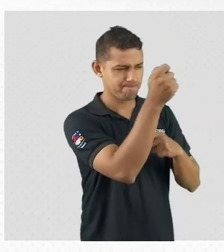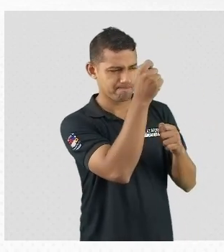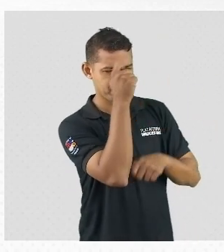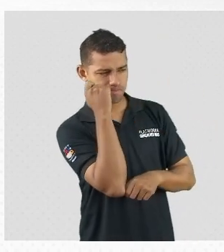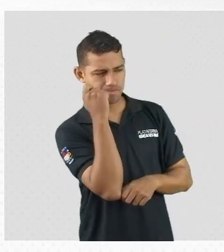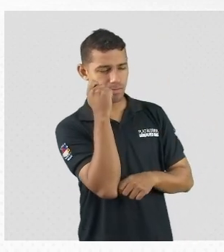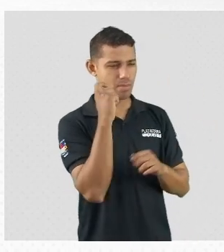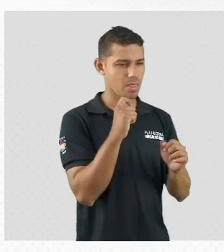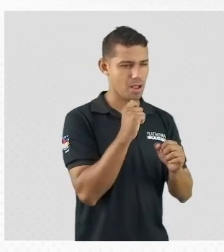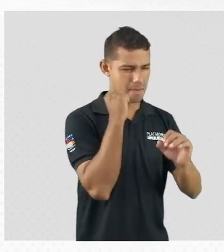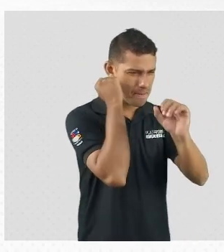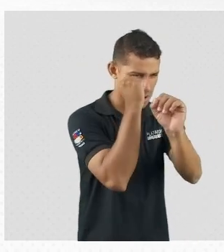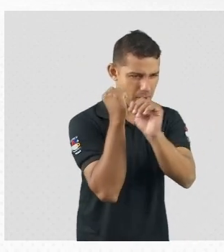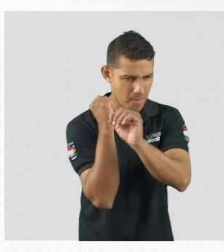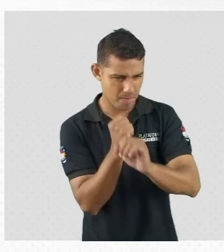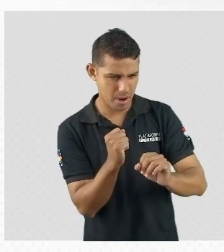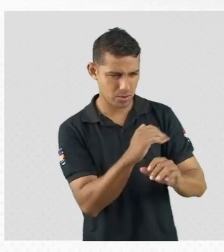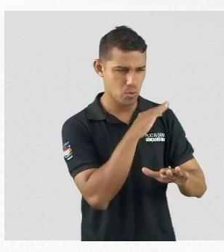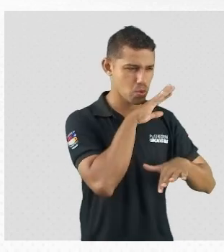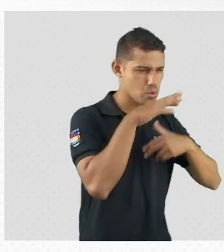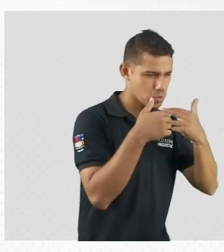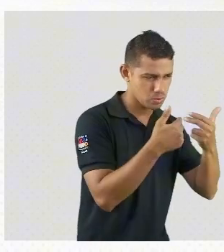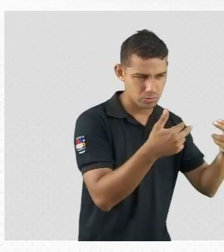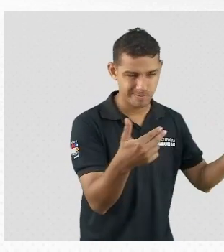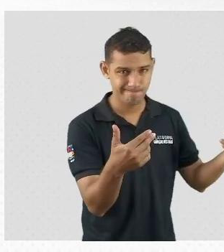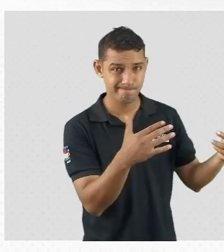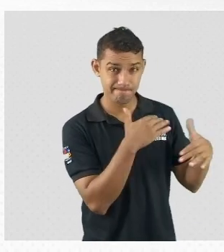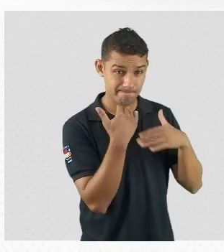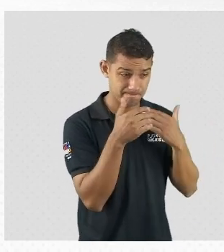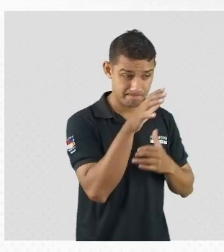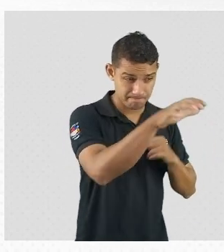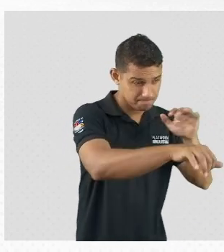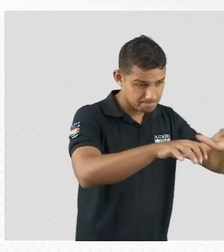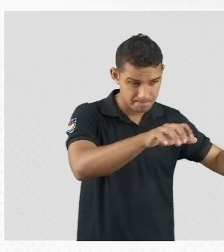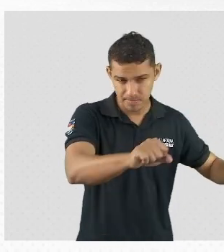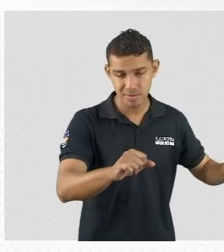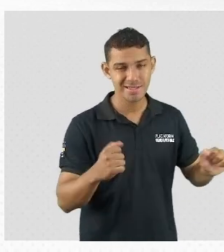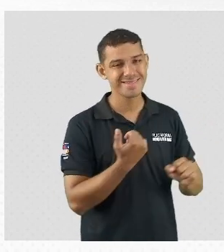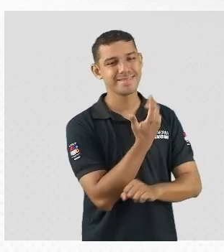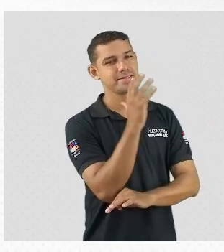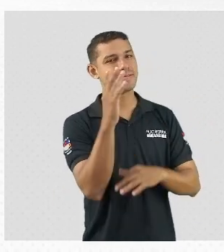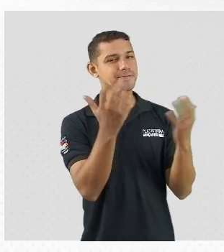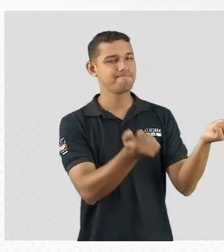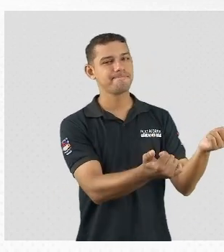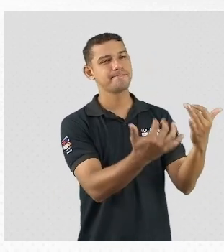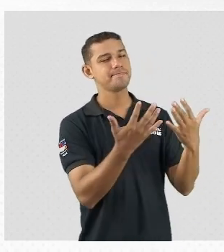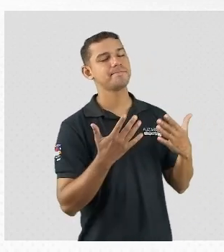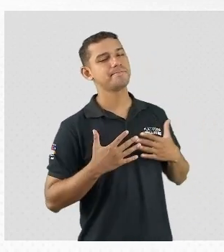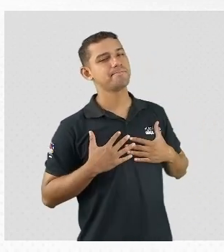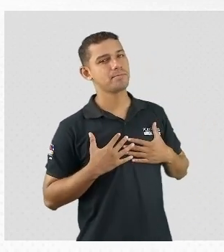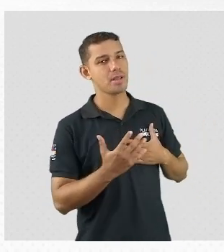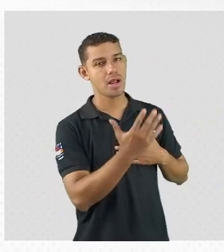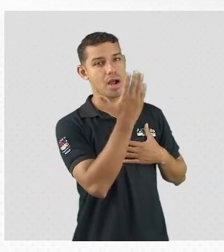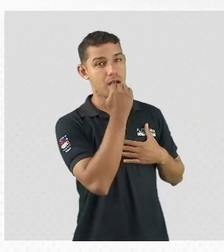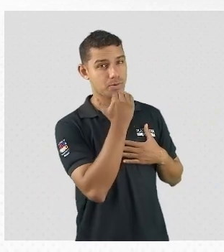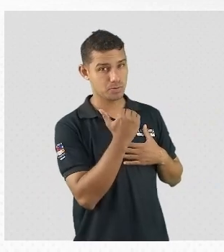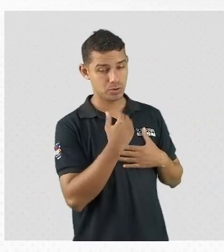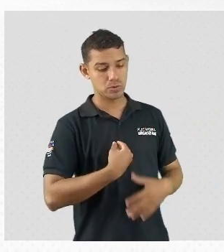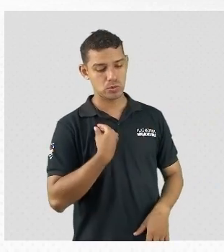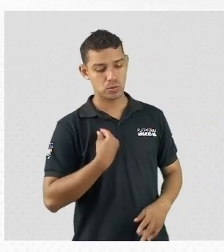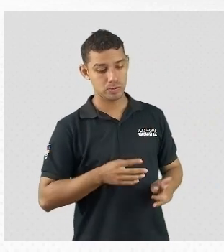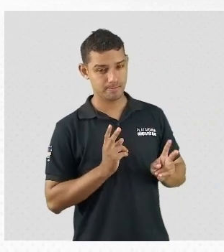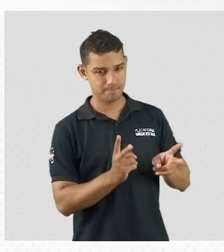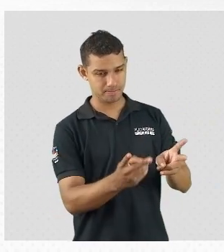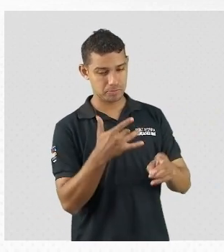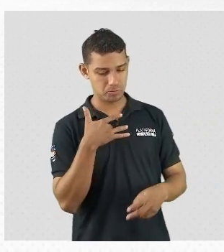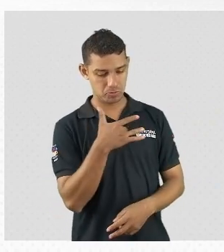coletar raízes, frutos, fazer essa extração do que a natureza poderia oferecer para eles, para o alimento, para a sua sobrevivência. Então,